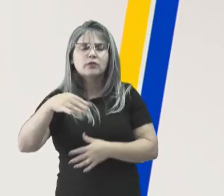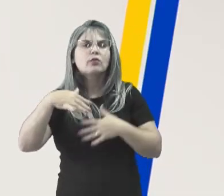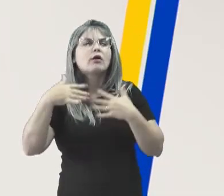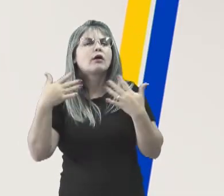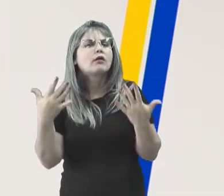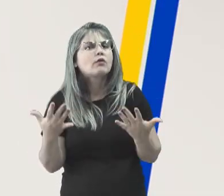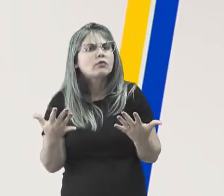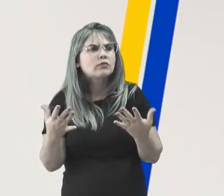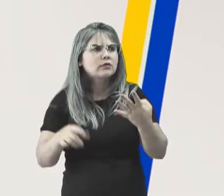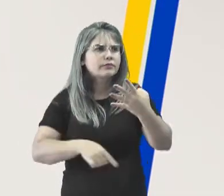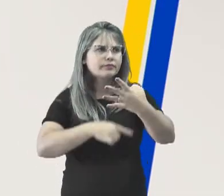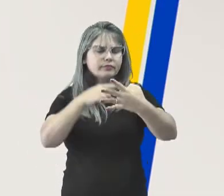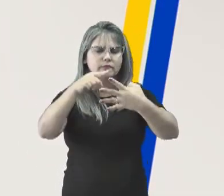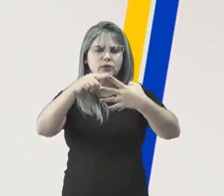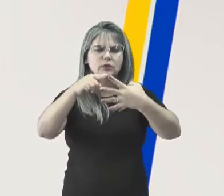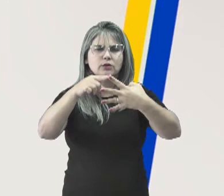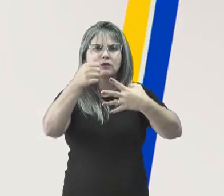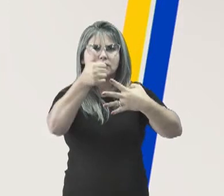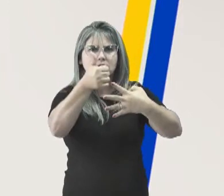0,16. Letra C,